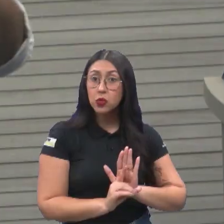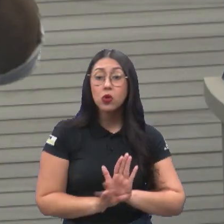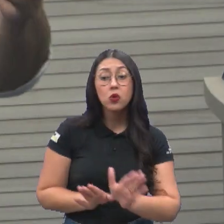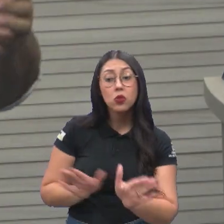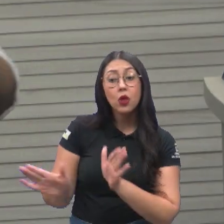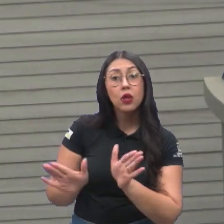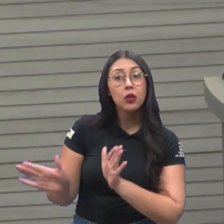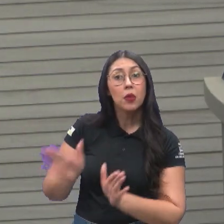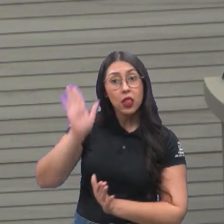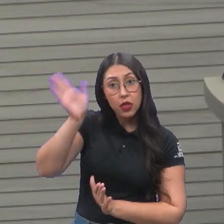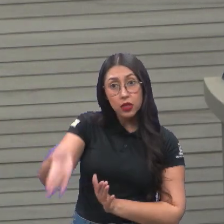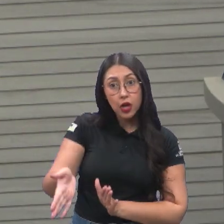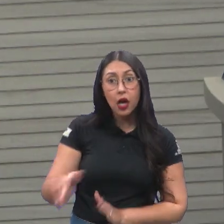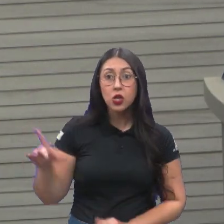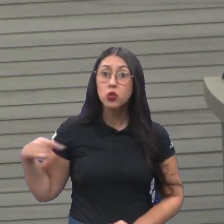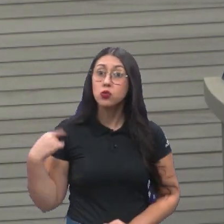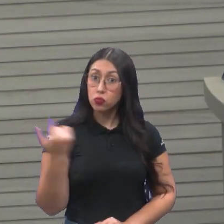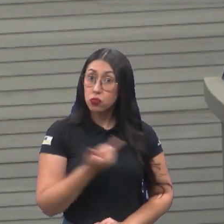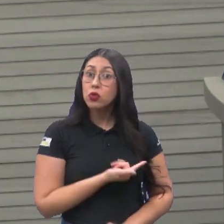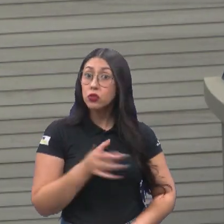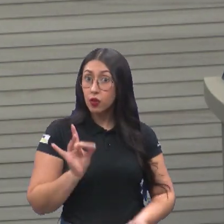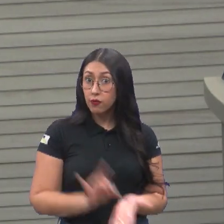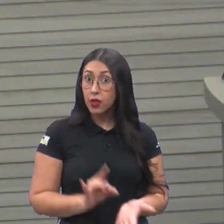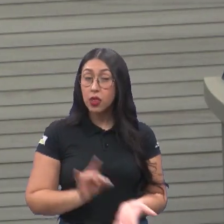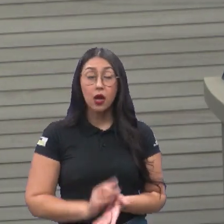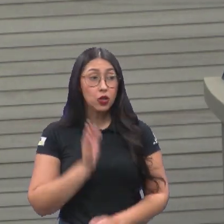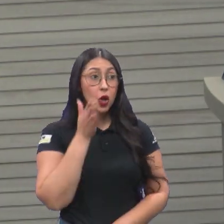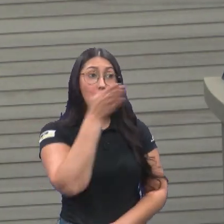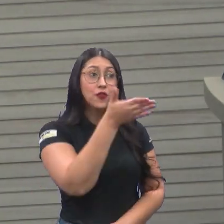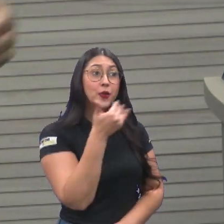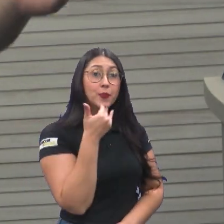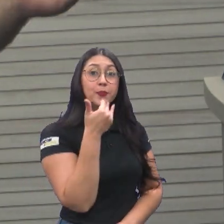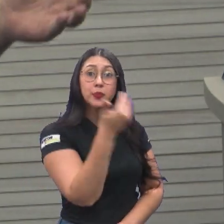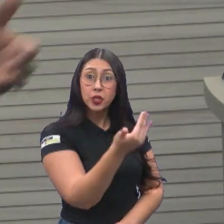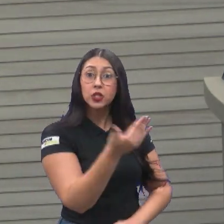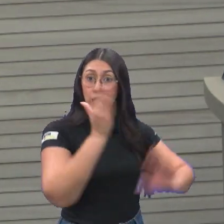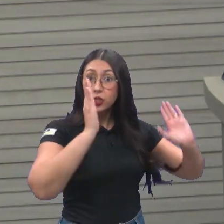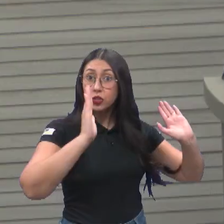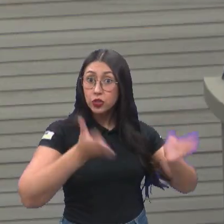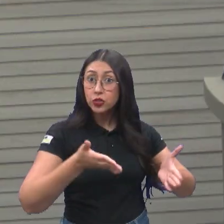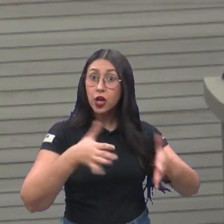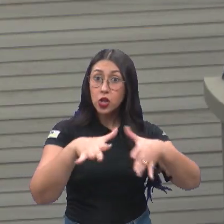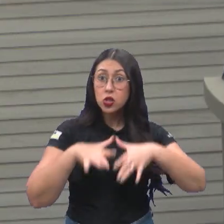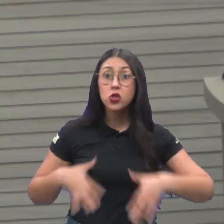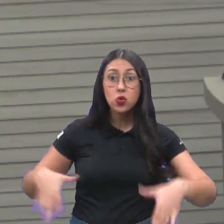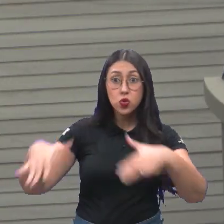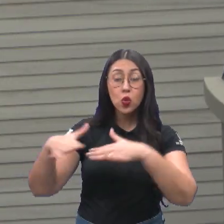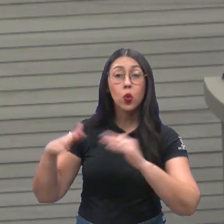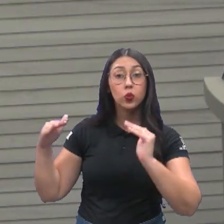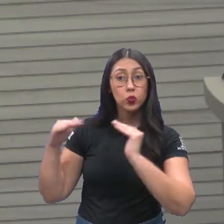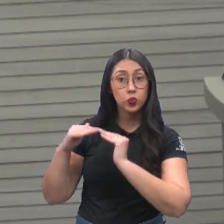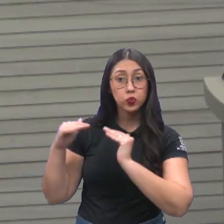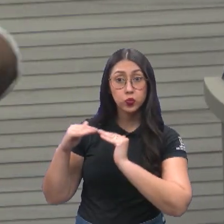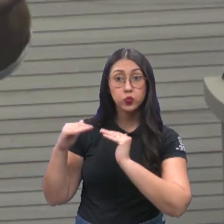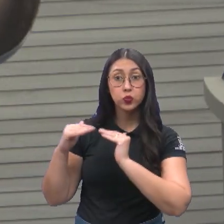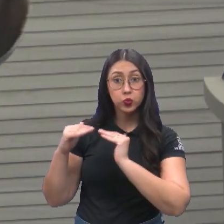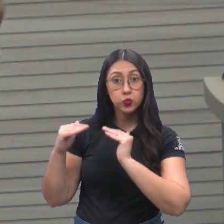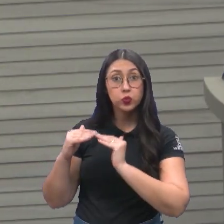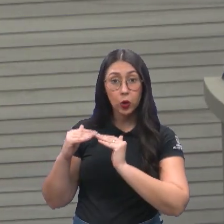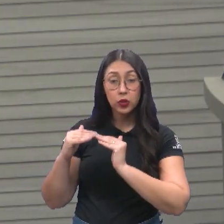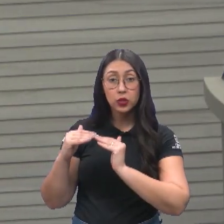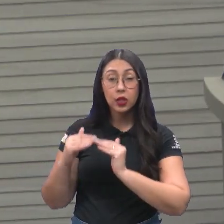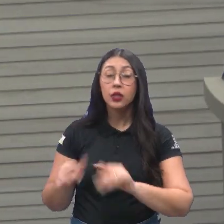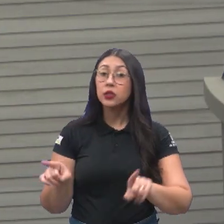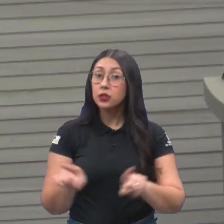E fomos todos fomos atendidos e estamos com essa demanda, que acho que é da Casa, da Câmara Municipal de São José dos Campos. Então, eu quero